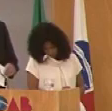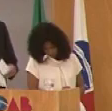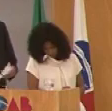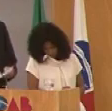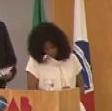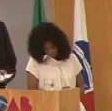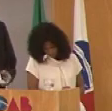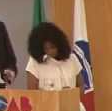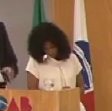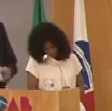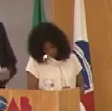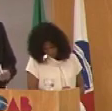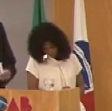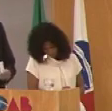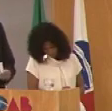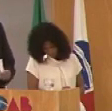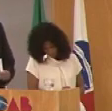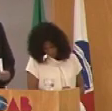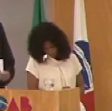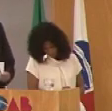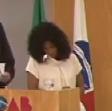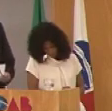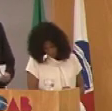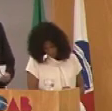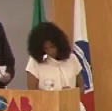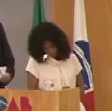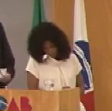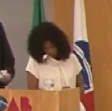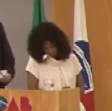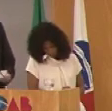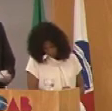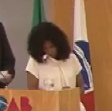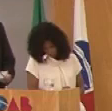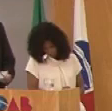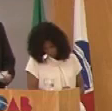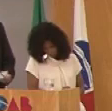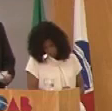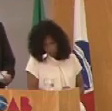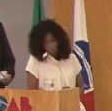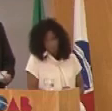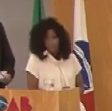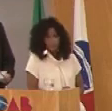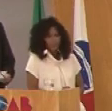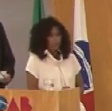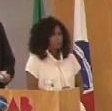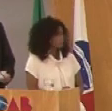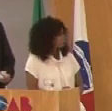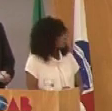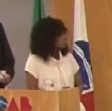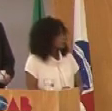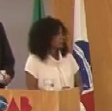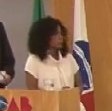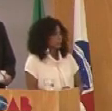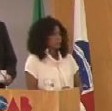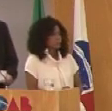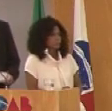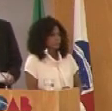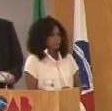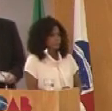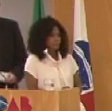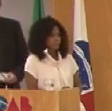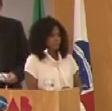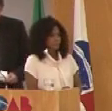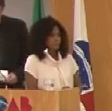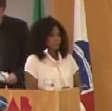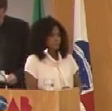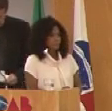foi dito aqui, mas eu acho que temos um alento, porque a violência ela está de tal forma disseminada que nós temos um ambiente